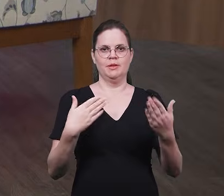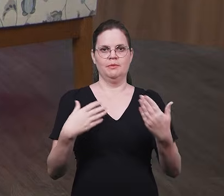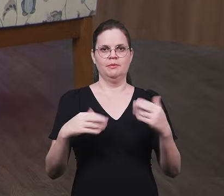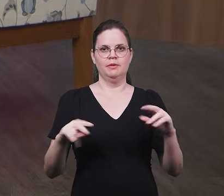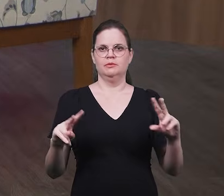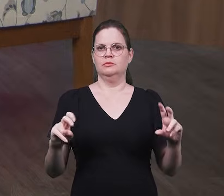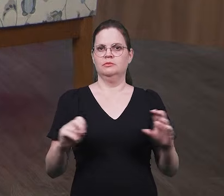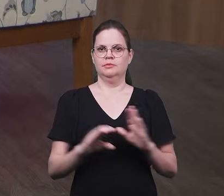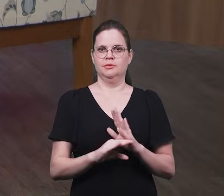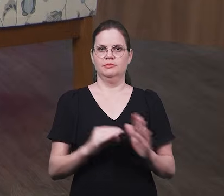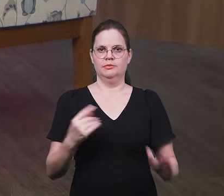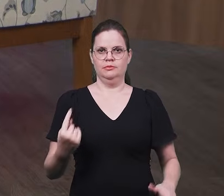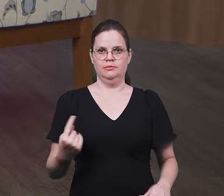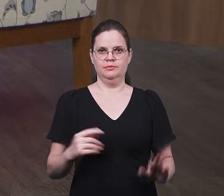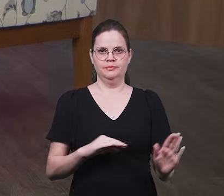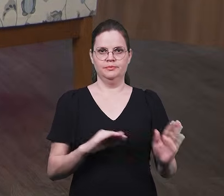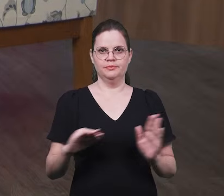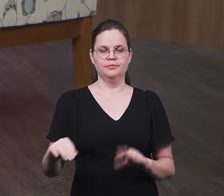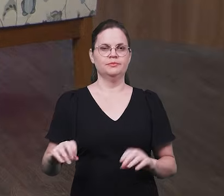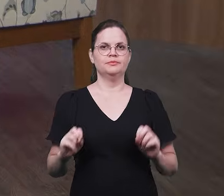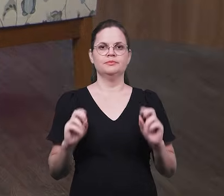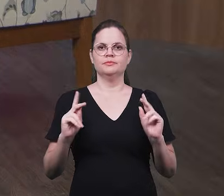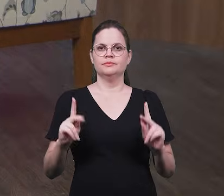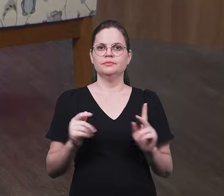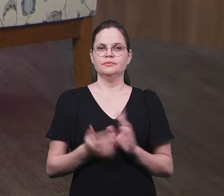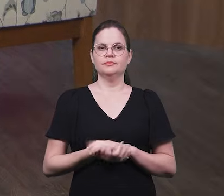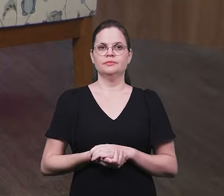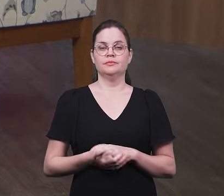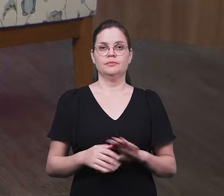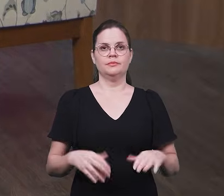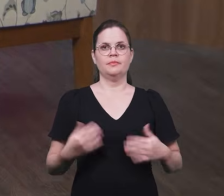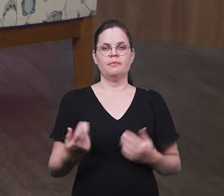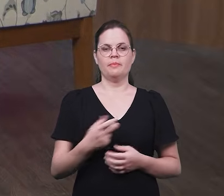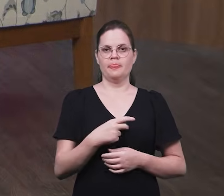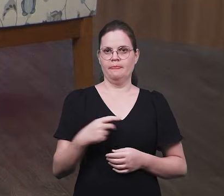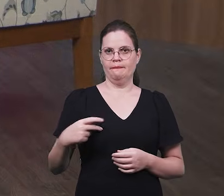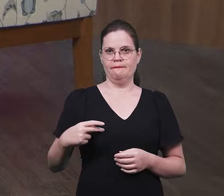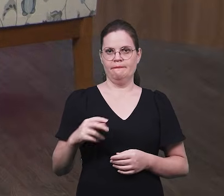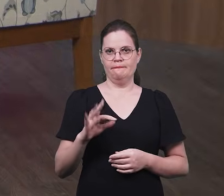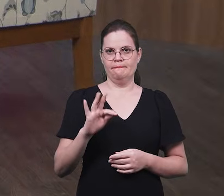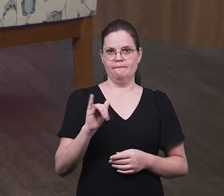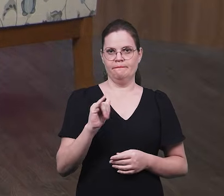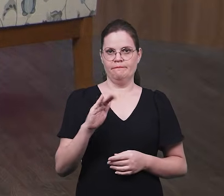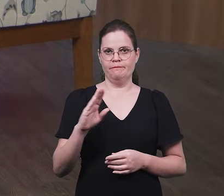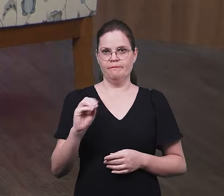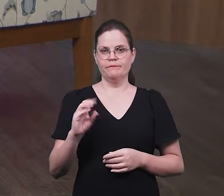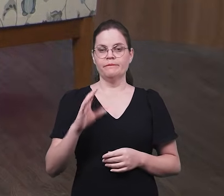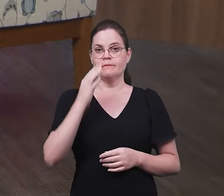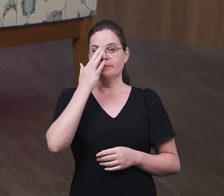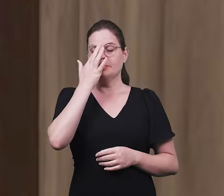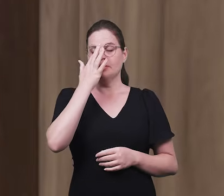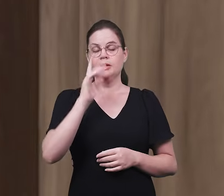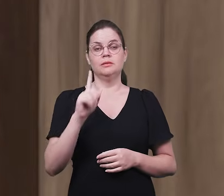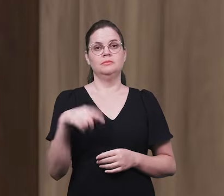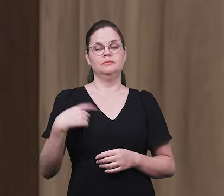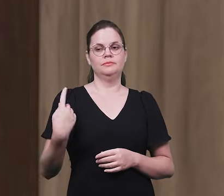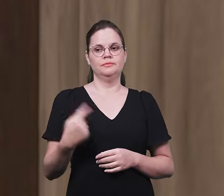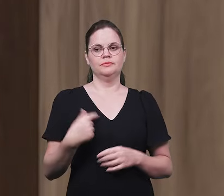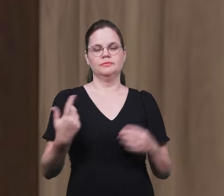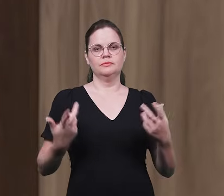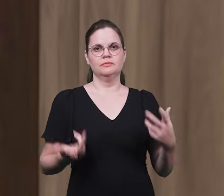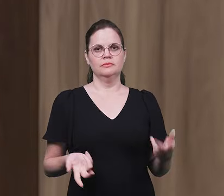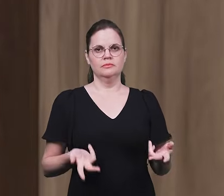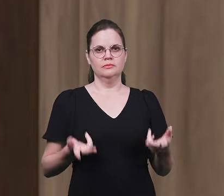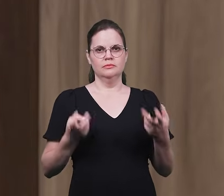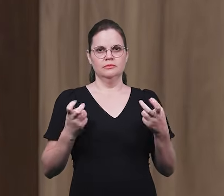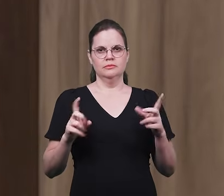Aquilo que a gente vai discorrer ainda. Perfeitamente. Portanto, pastor Fábio, nós vemos